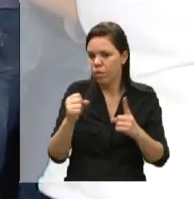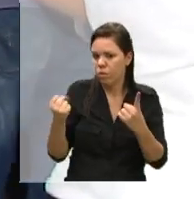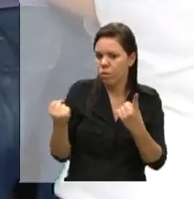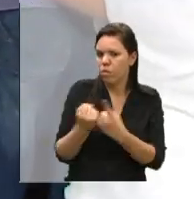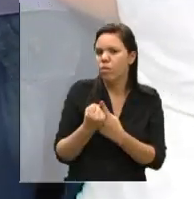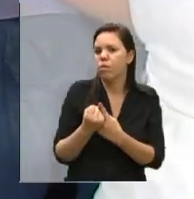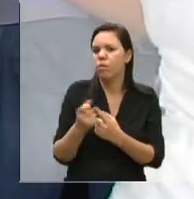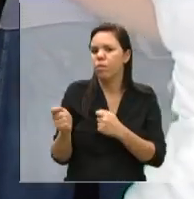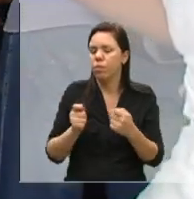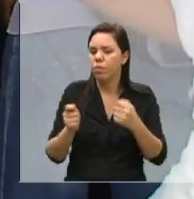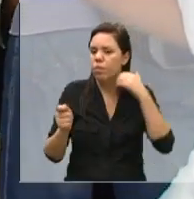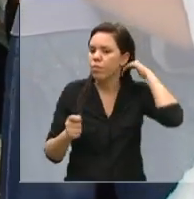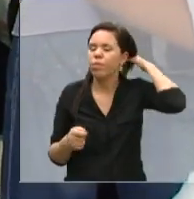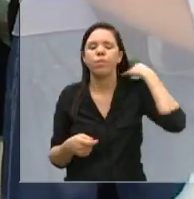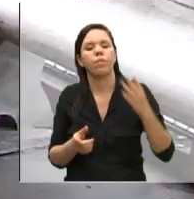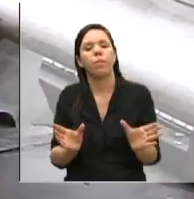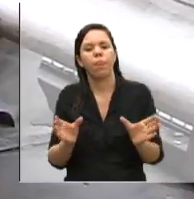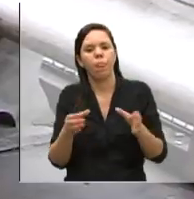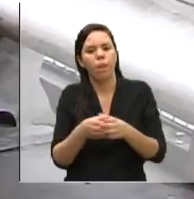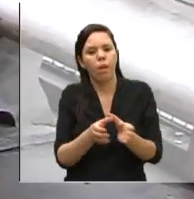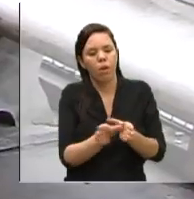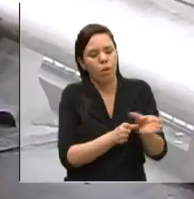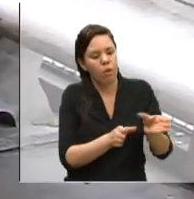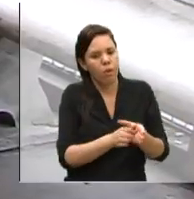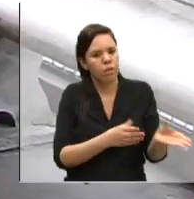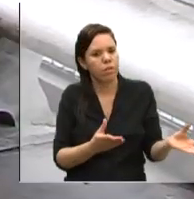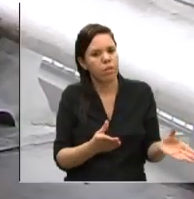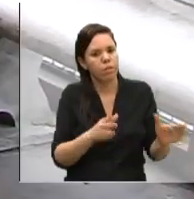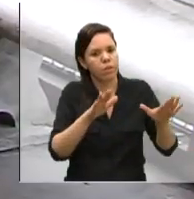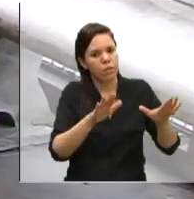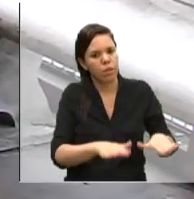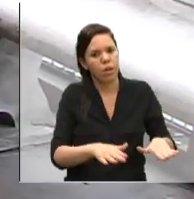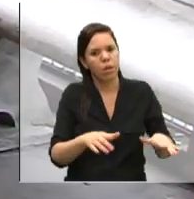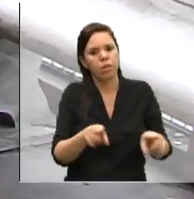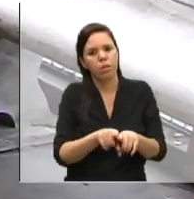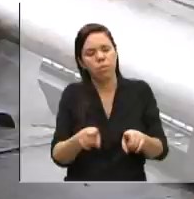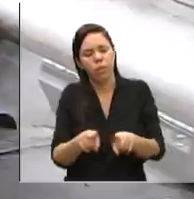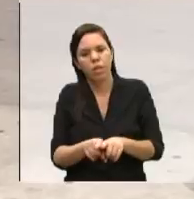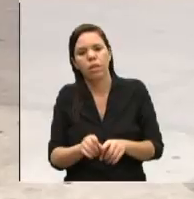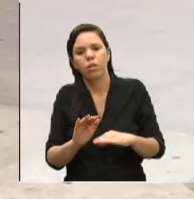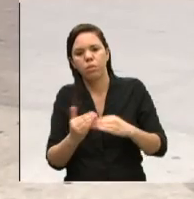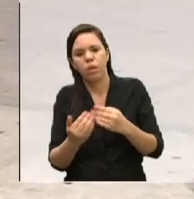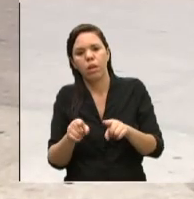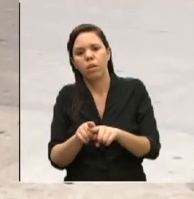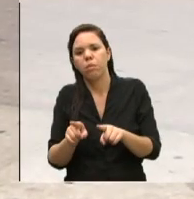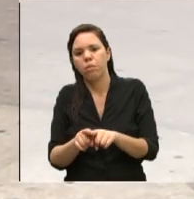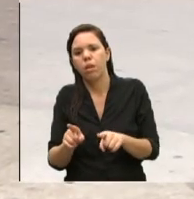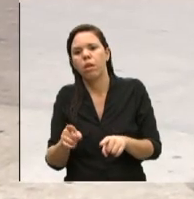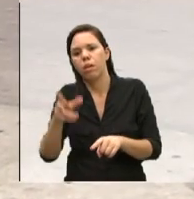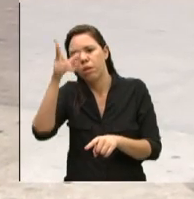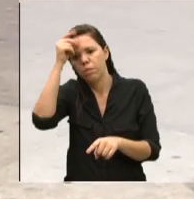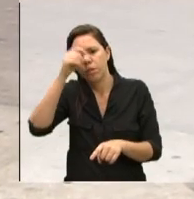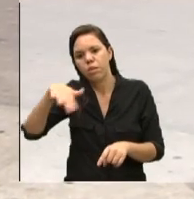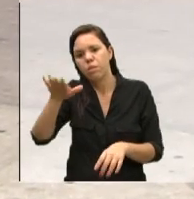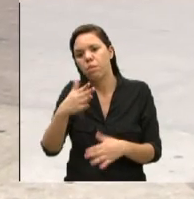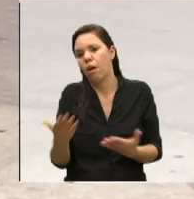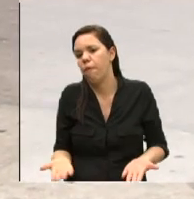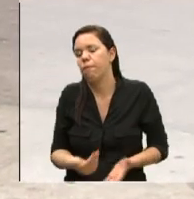valorizado, os conselhos, conselho local, conselho municipal, são espaços em que as pessoas que utilizam o serviço